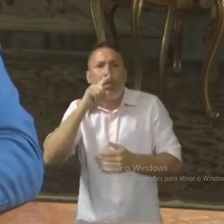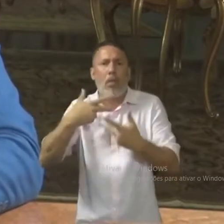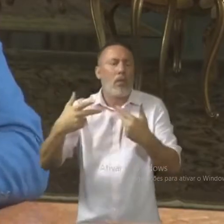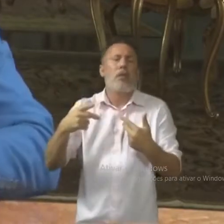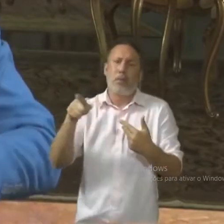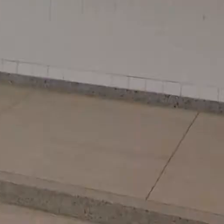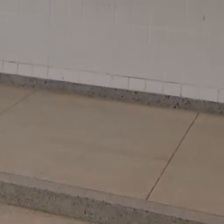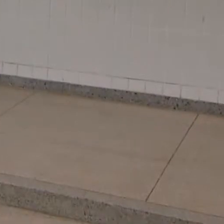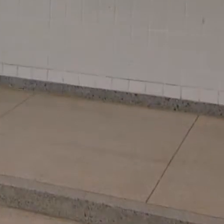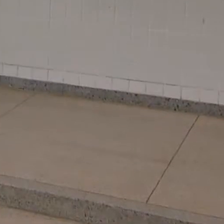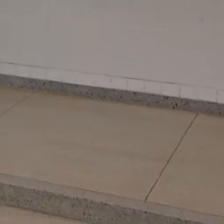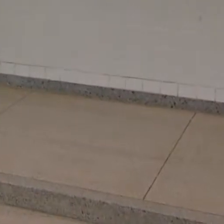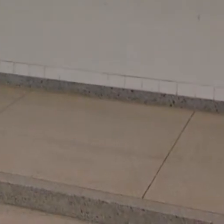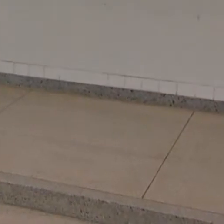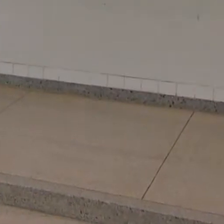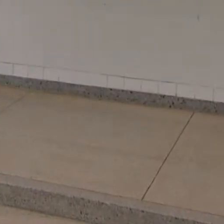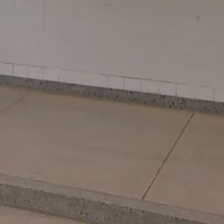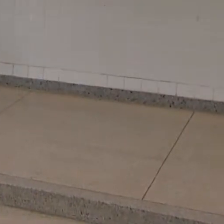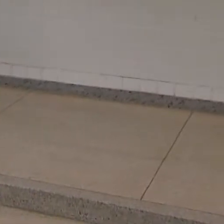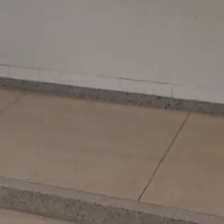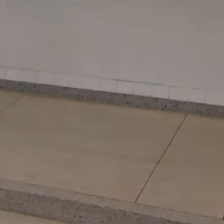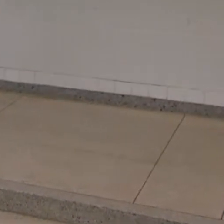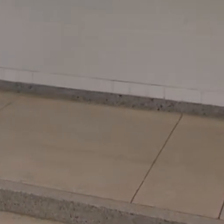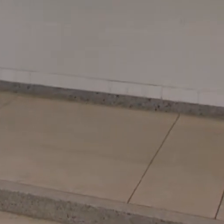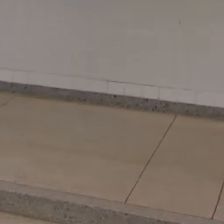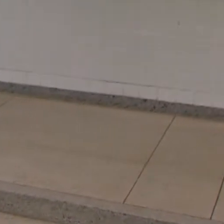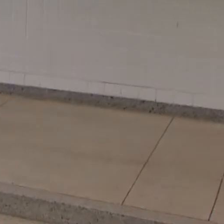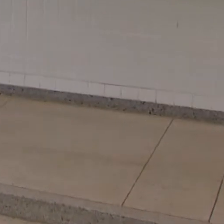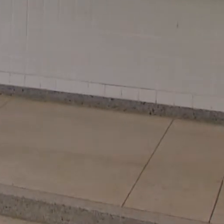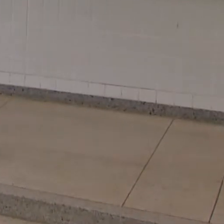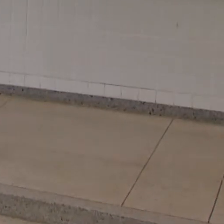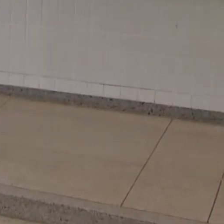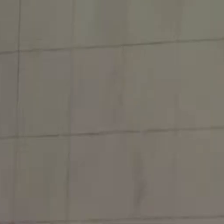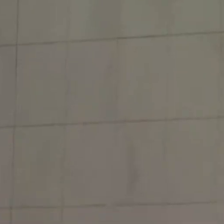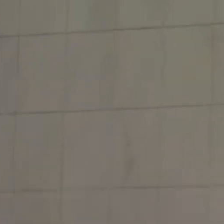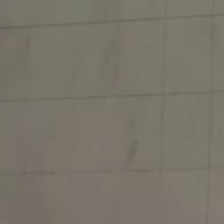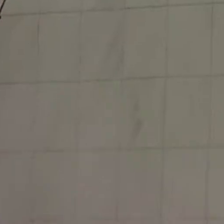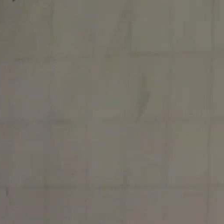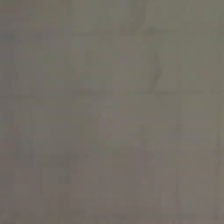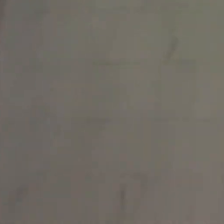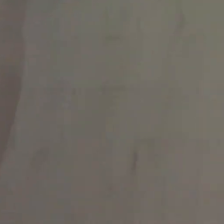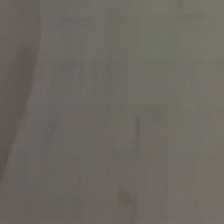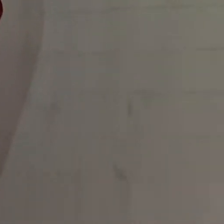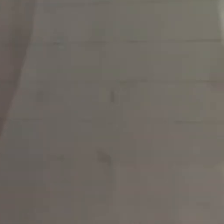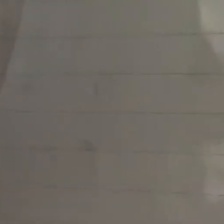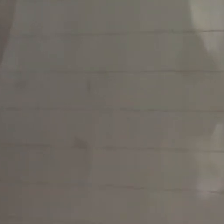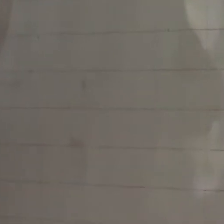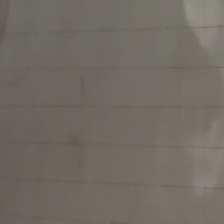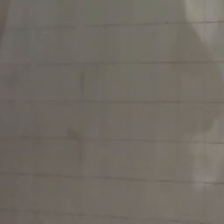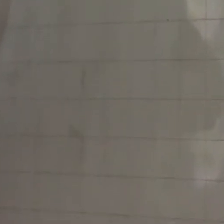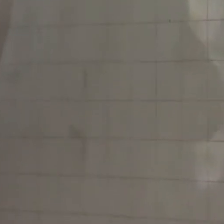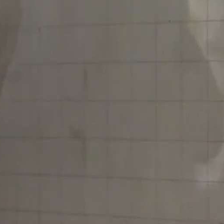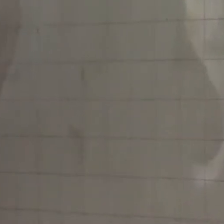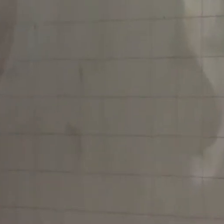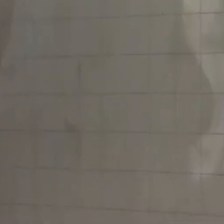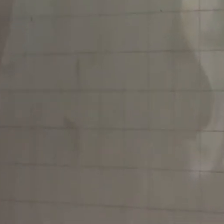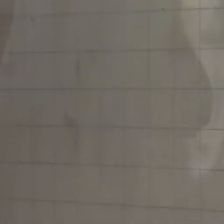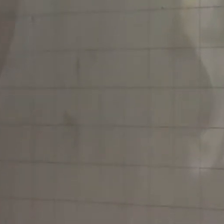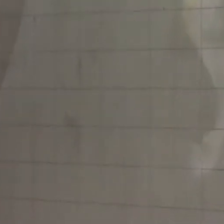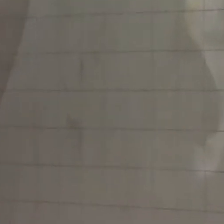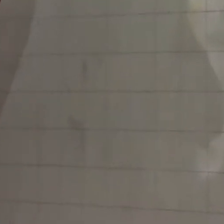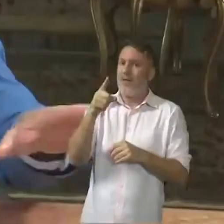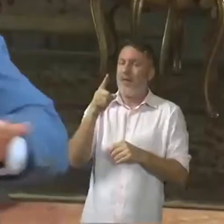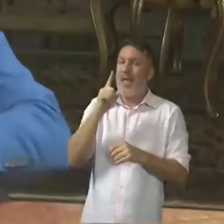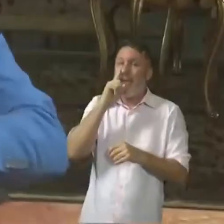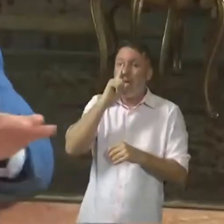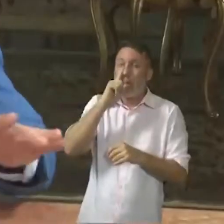atividades econômicas. Já nos municípios em risco alto, o governo permitiu o atendimento individualizado dos professores aos